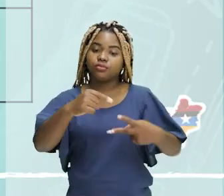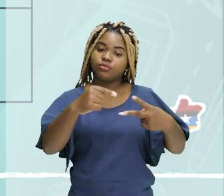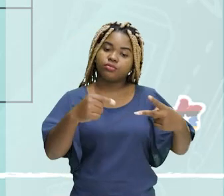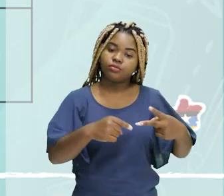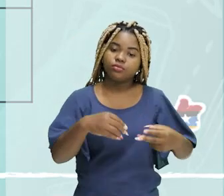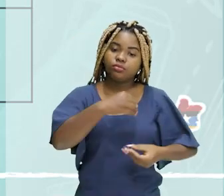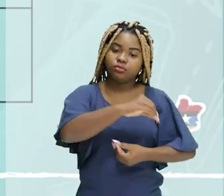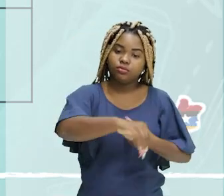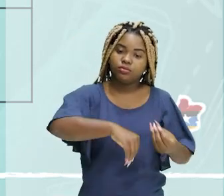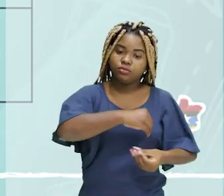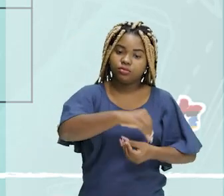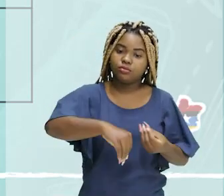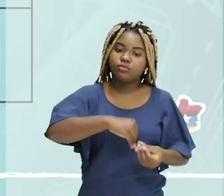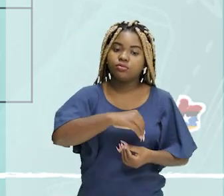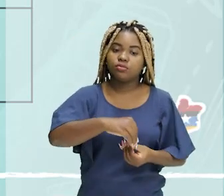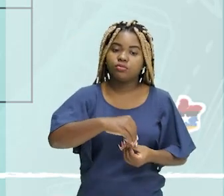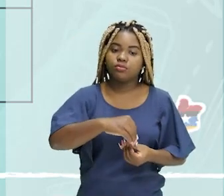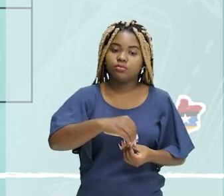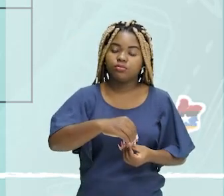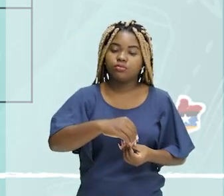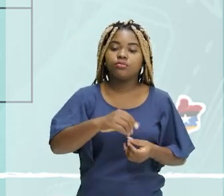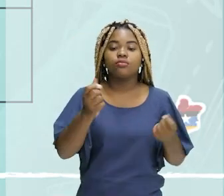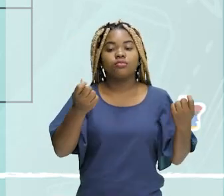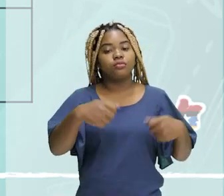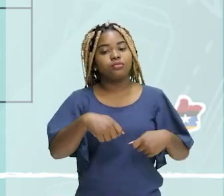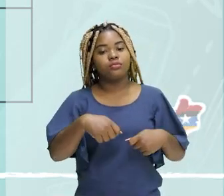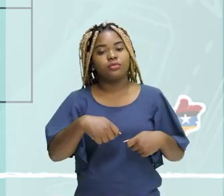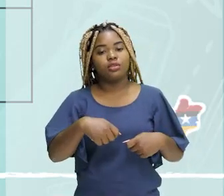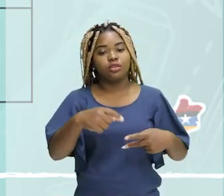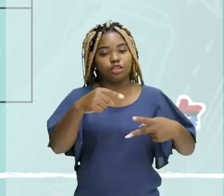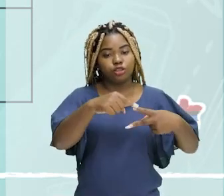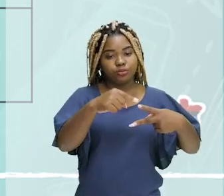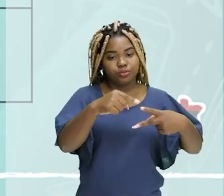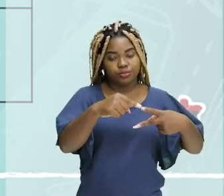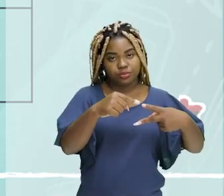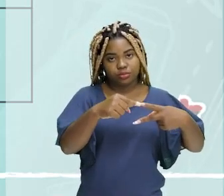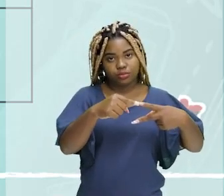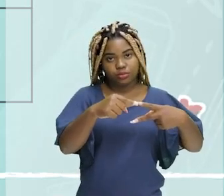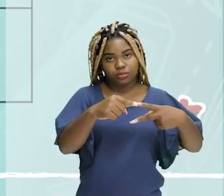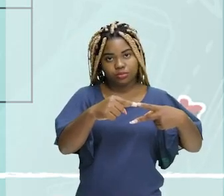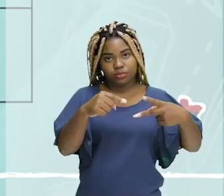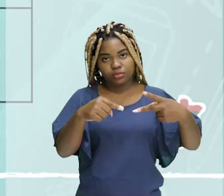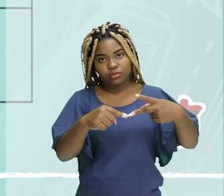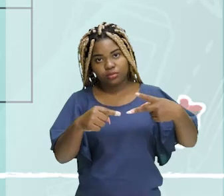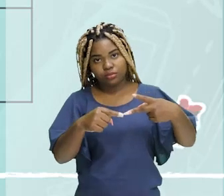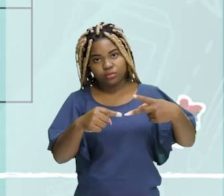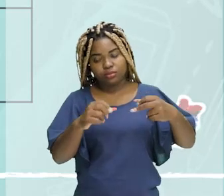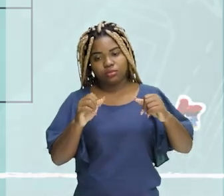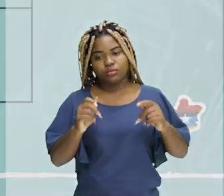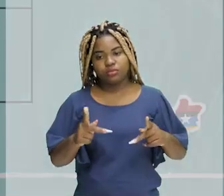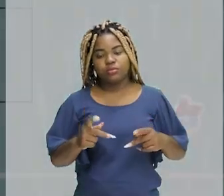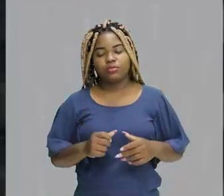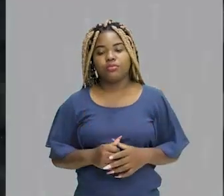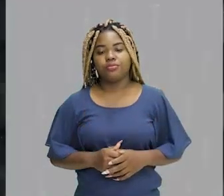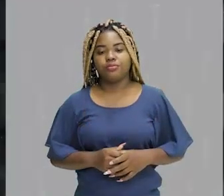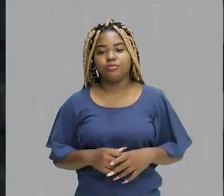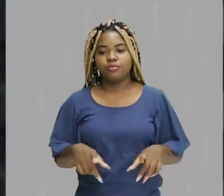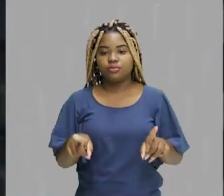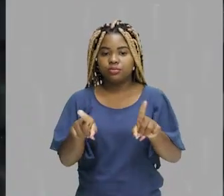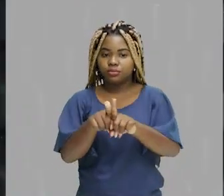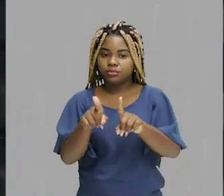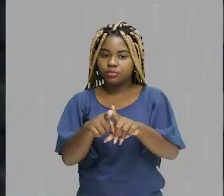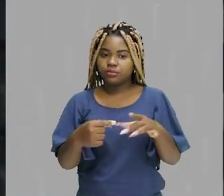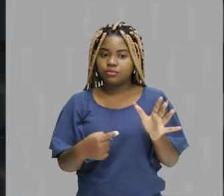substâncias opticamente ativas, vai ter 2 isômeros. Eles vão apresentar a mesma forma molecular, mas também eles